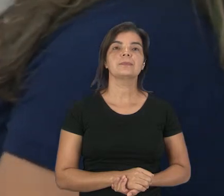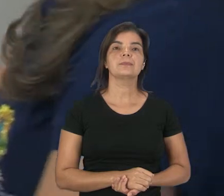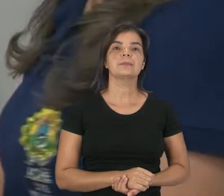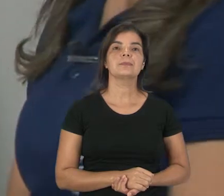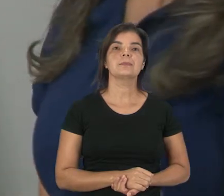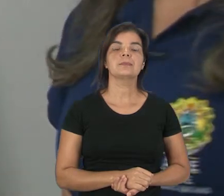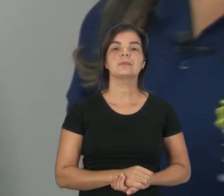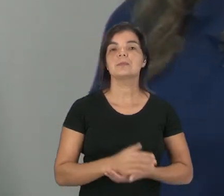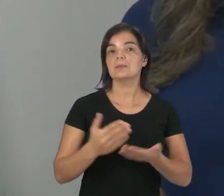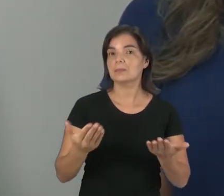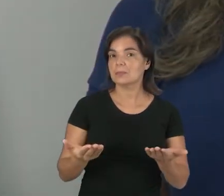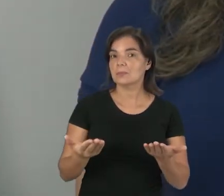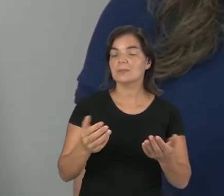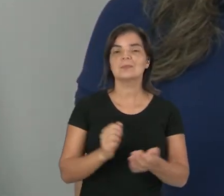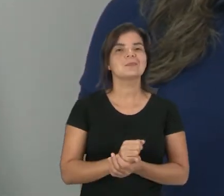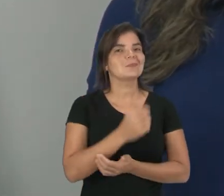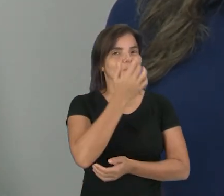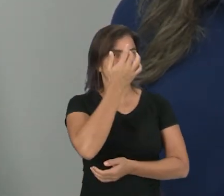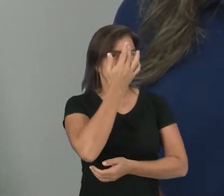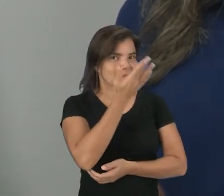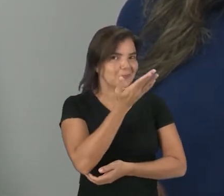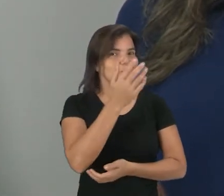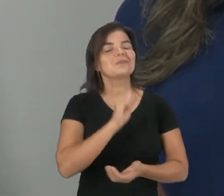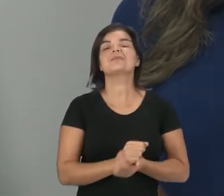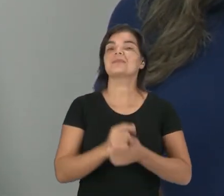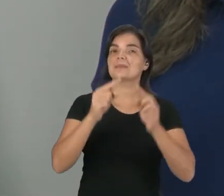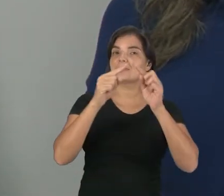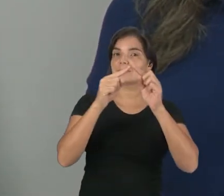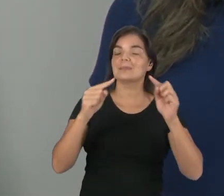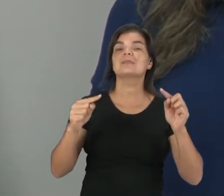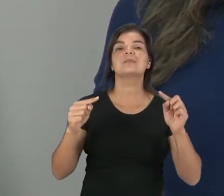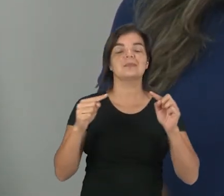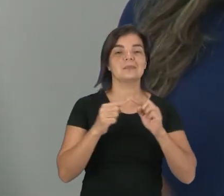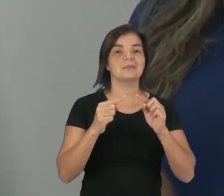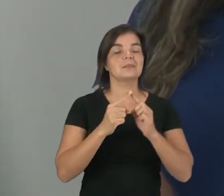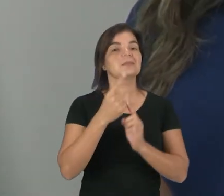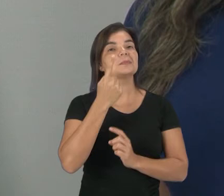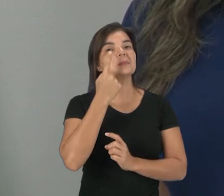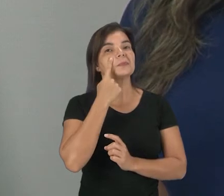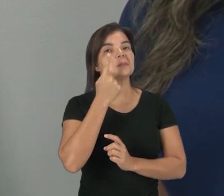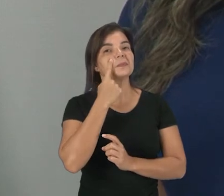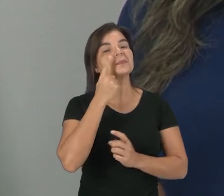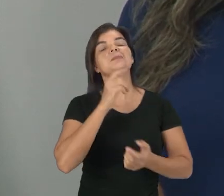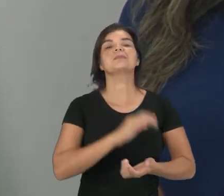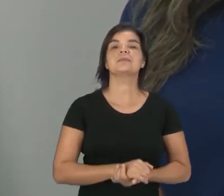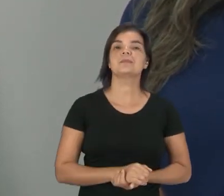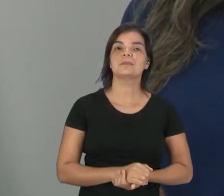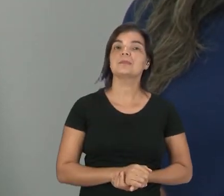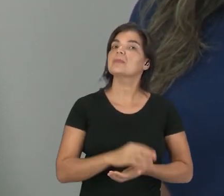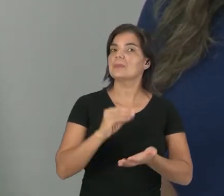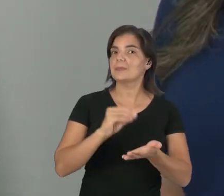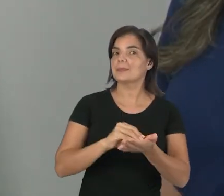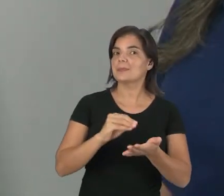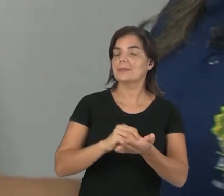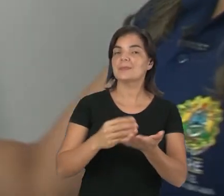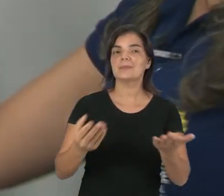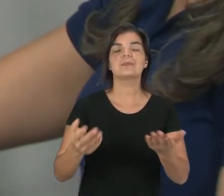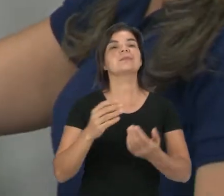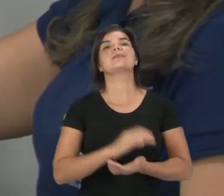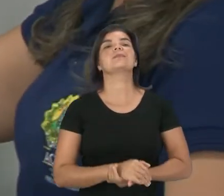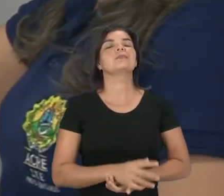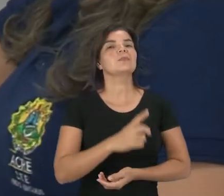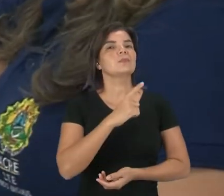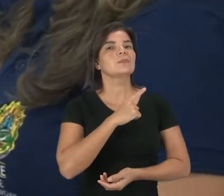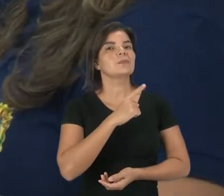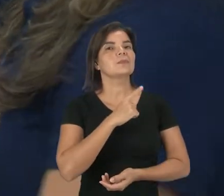Muito bem. Agora ficou fácil. Para as pirâmides, vamos lá? Foram as figuras que restaram, não é mesmo? Então, nós